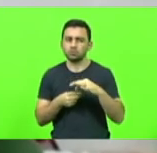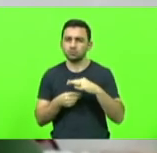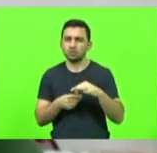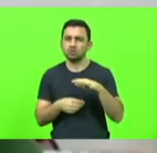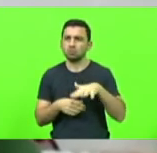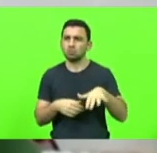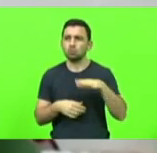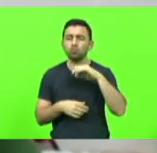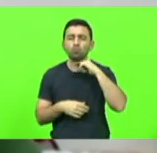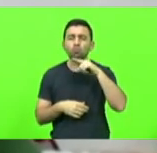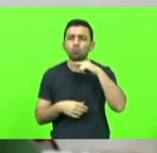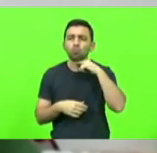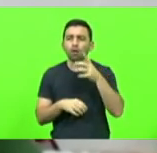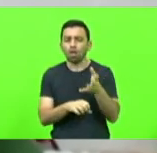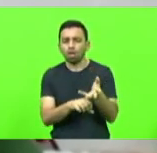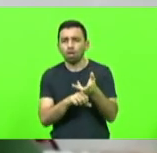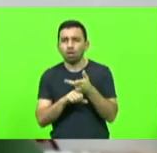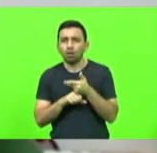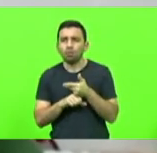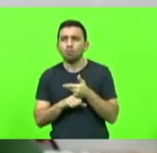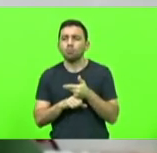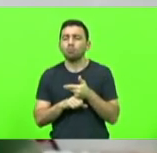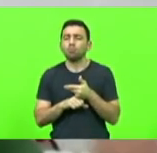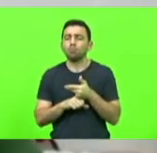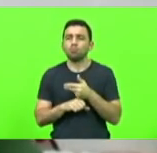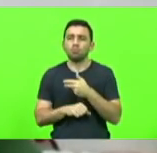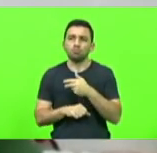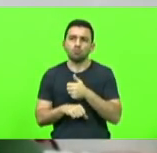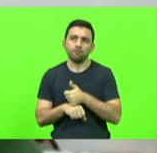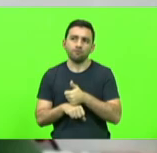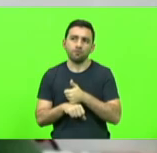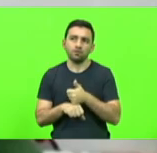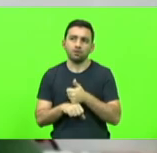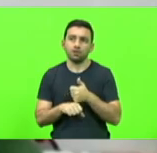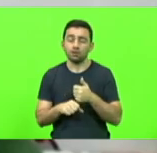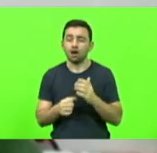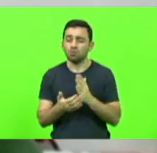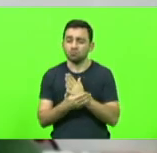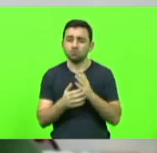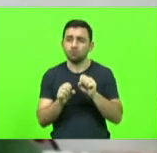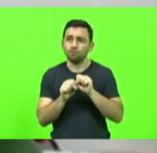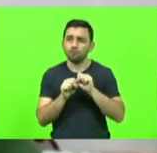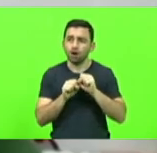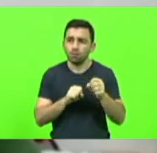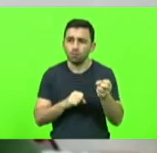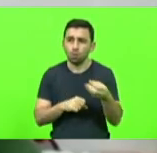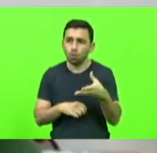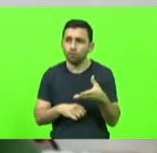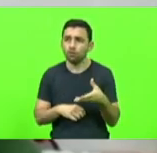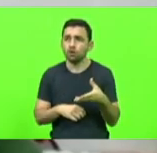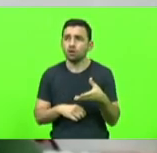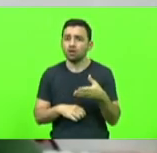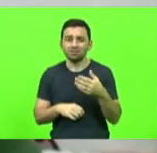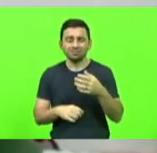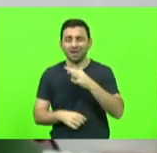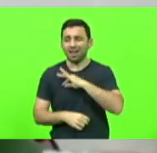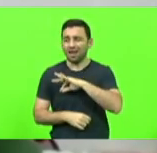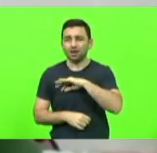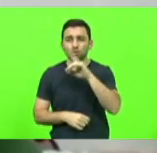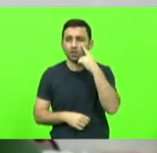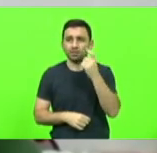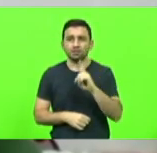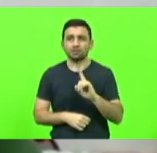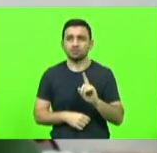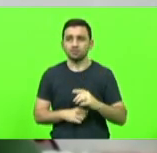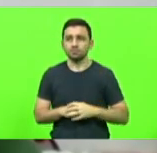conseguindo atrair esses profissionais, mesmo os recém-formados, os salários não são interessantes. Além